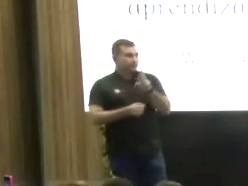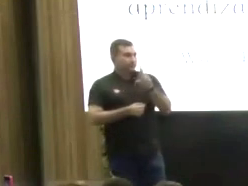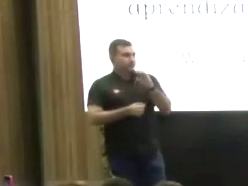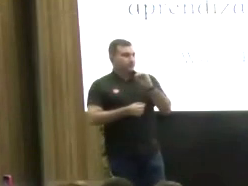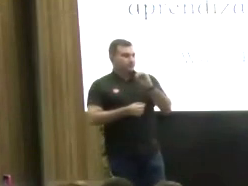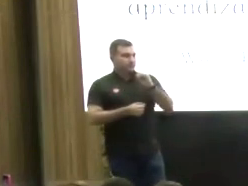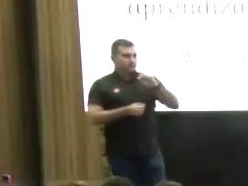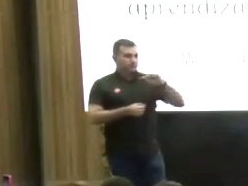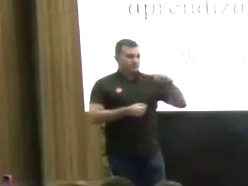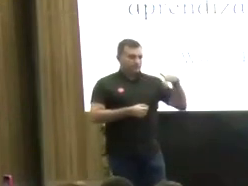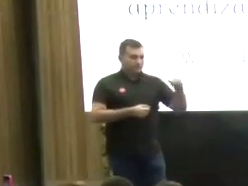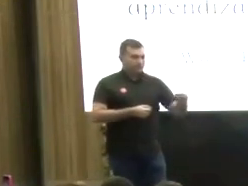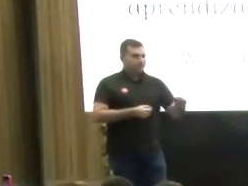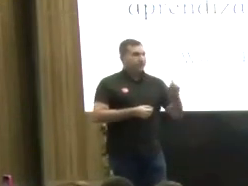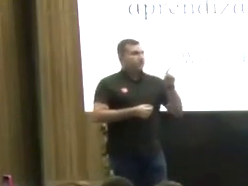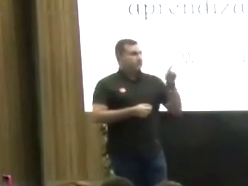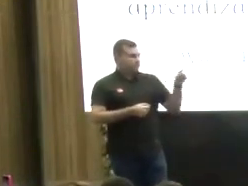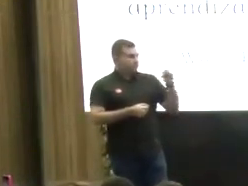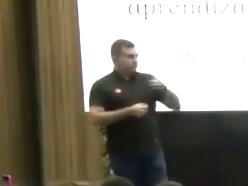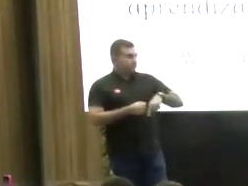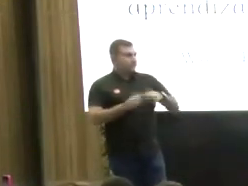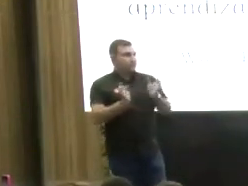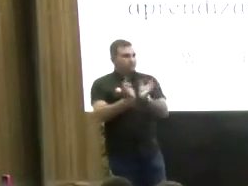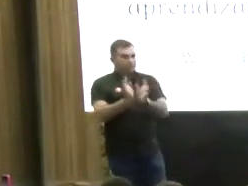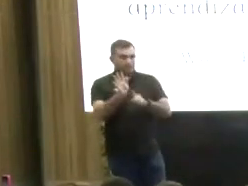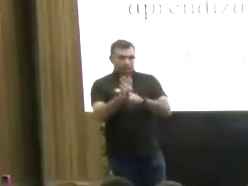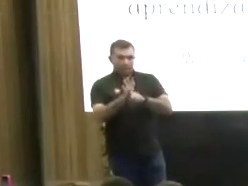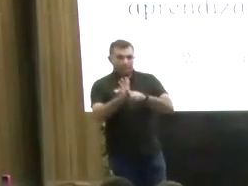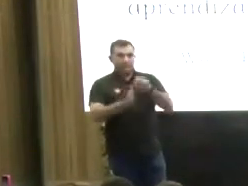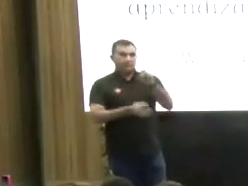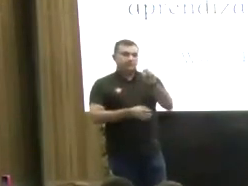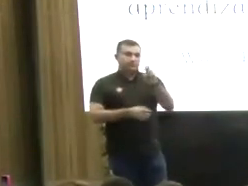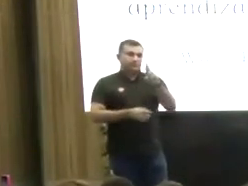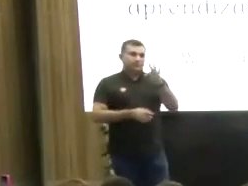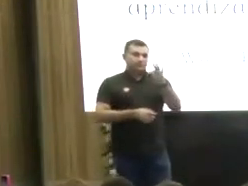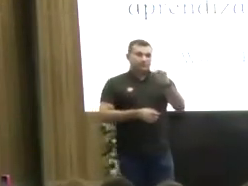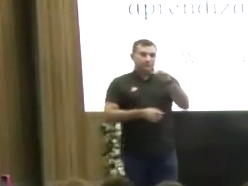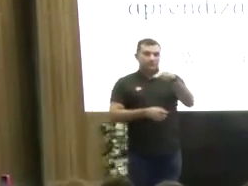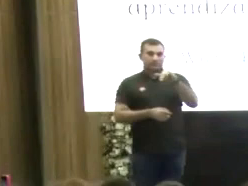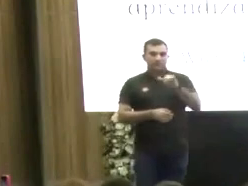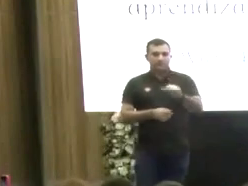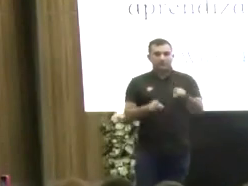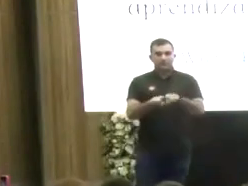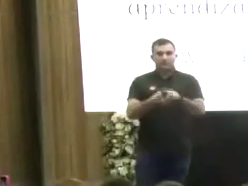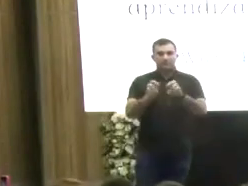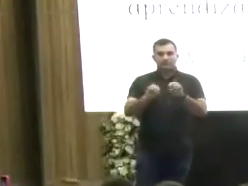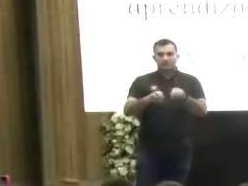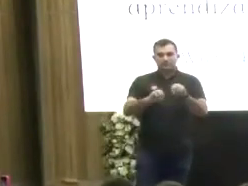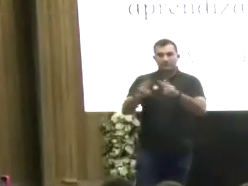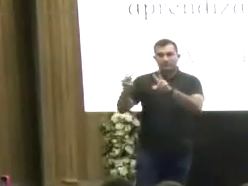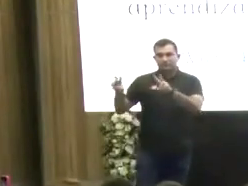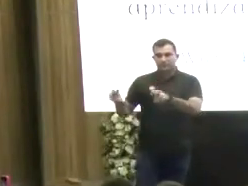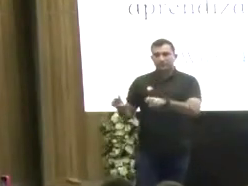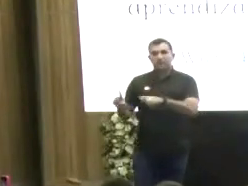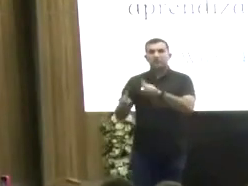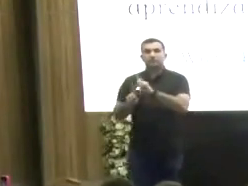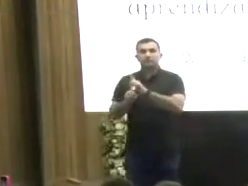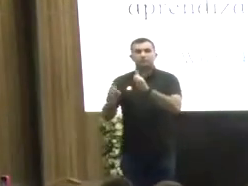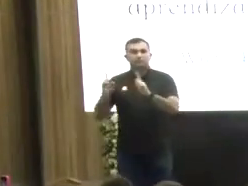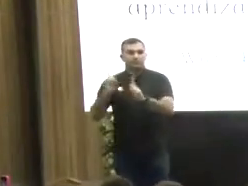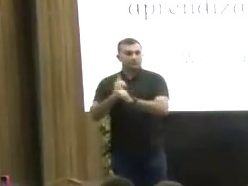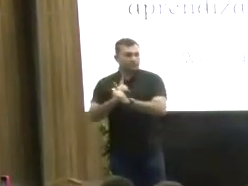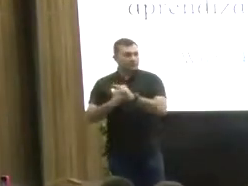o Grupo de Pesquisa Sertania e Educação e atua principalmente nos seguintes temas: gestão democrática, com foco em